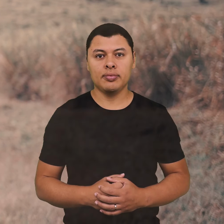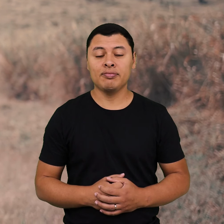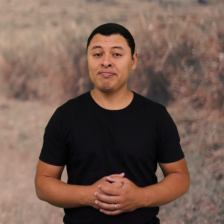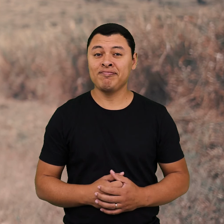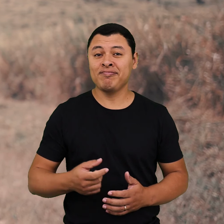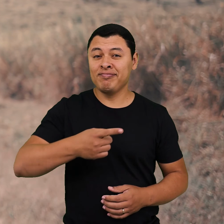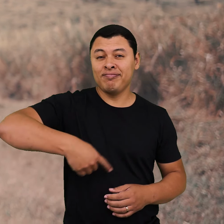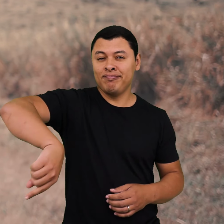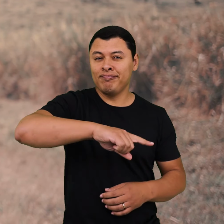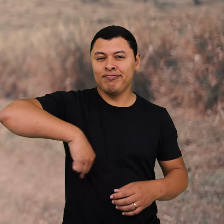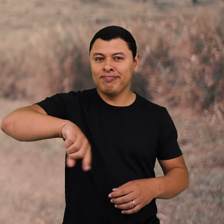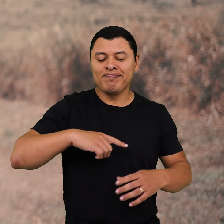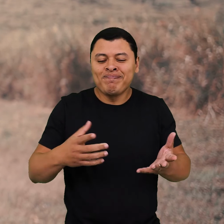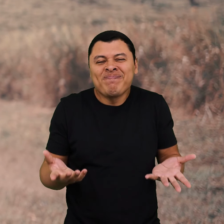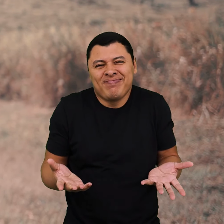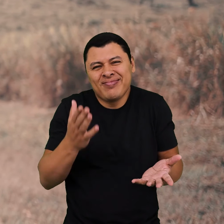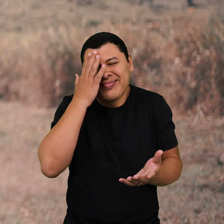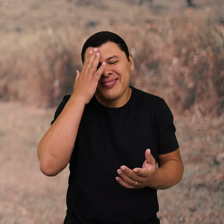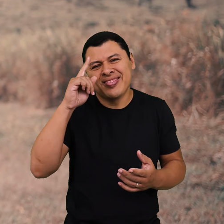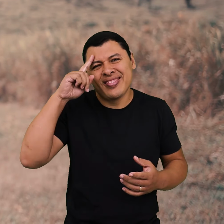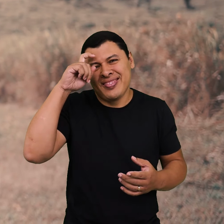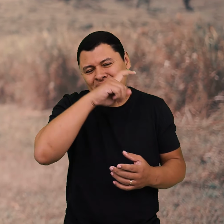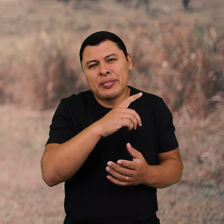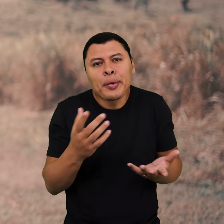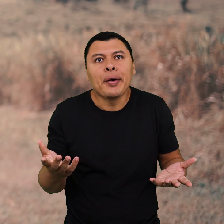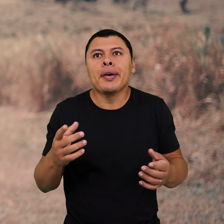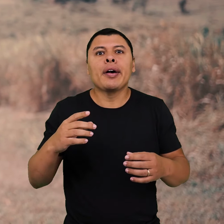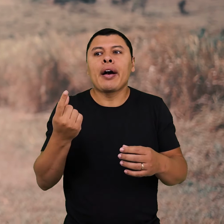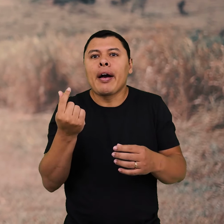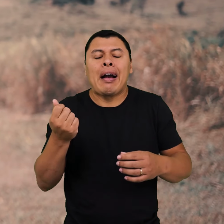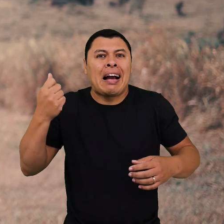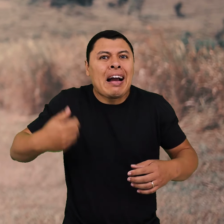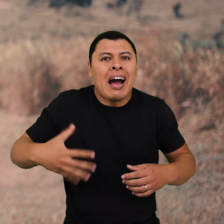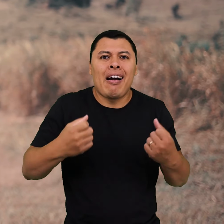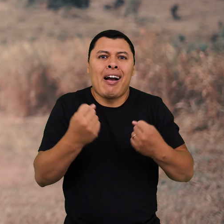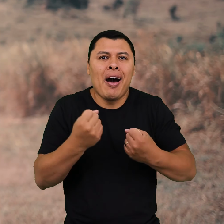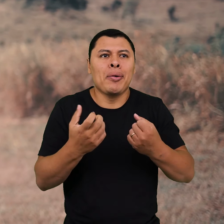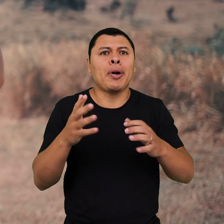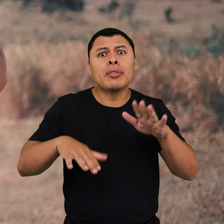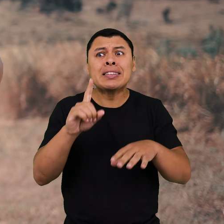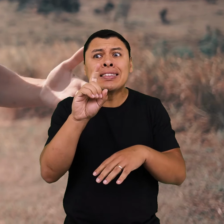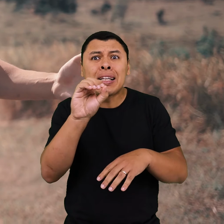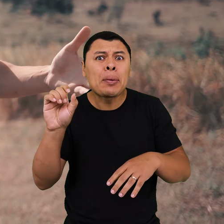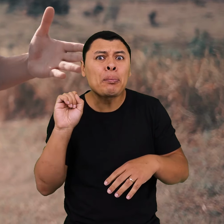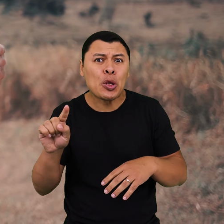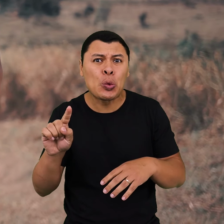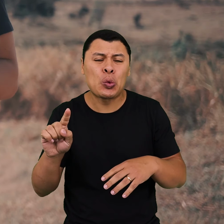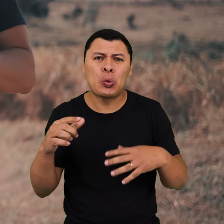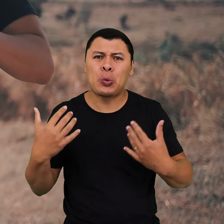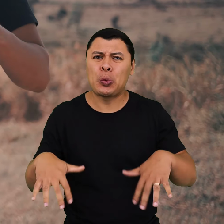Nós estamos numa fase na qual qualquer carro familiar está próximo ou acima da faixa de R$100 mil. Então, procurar o